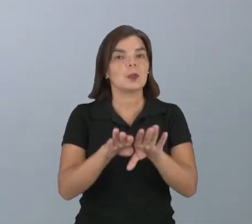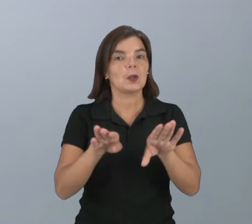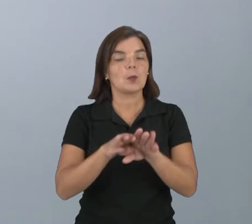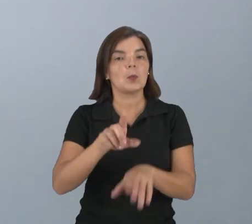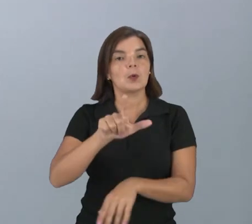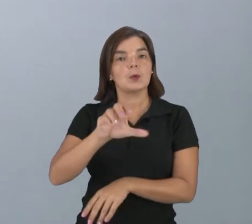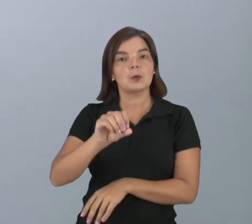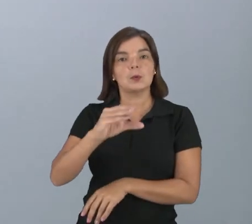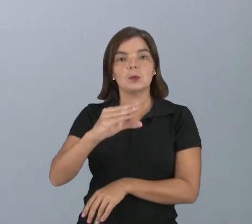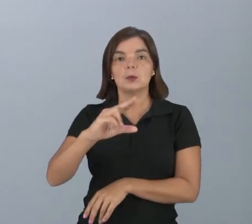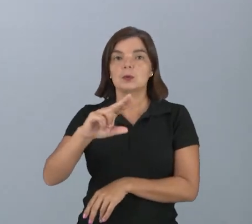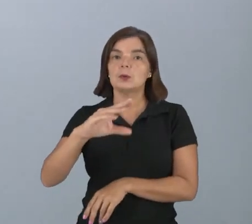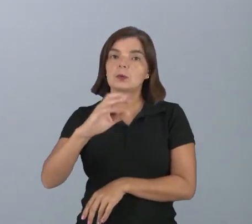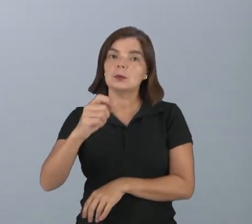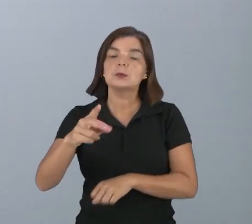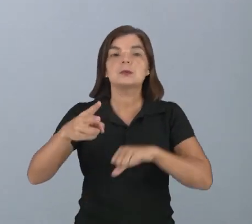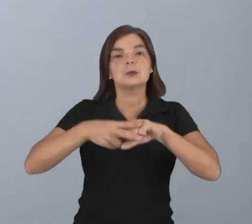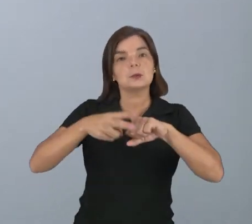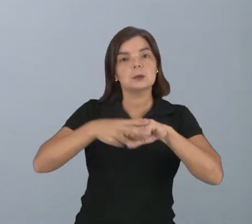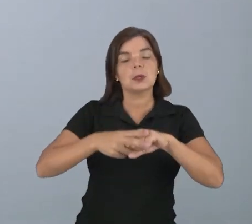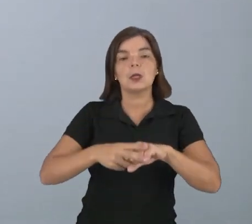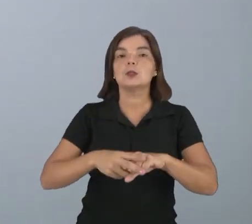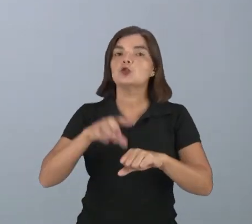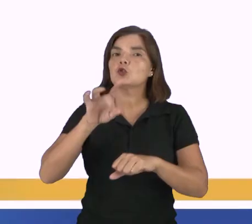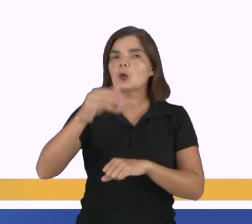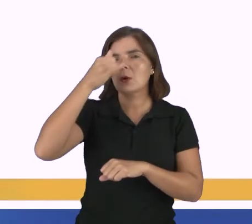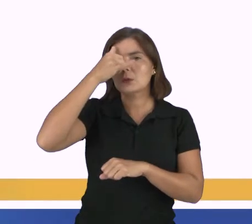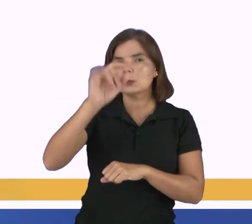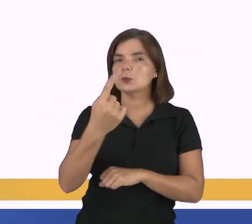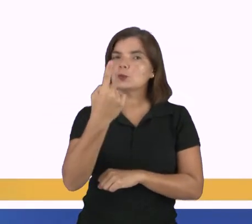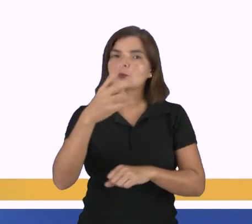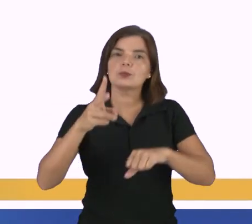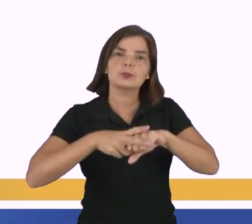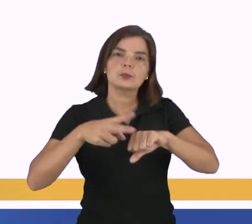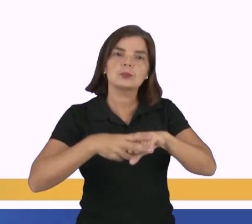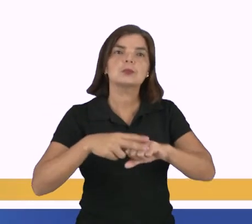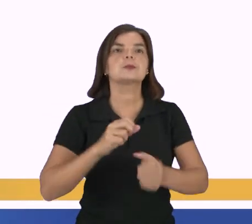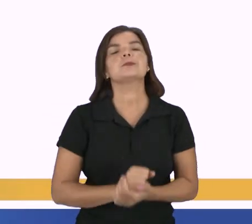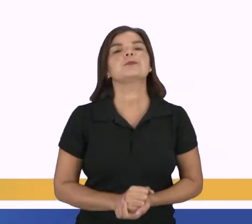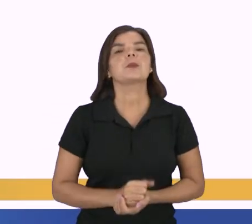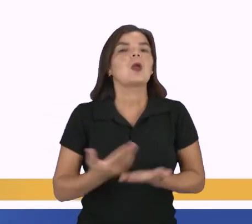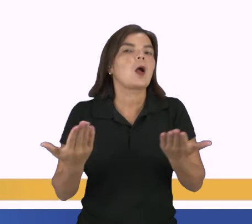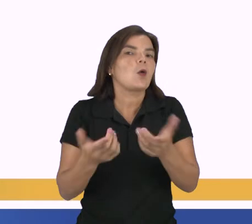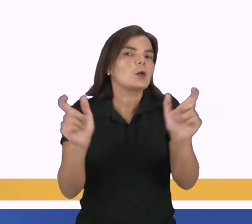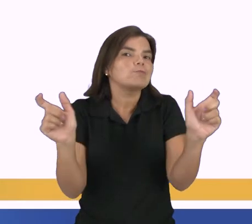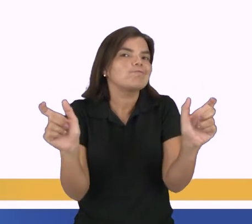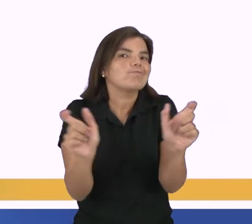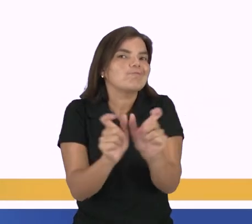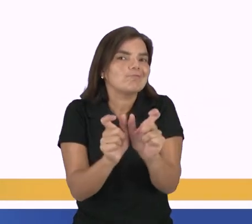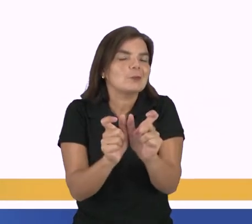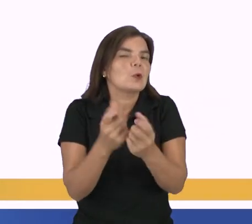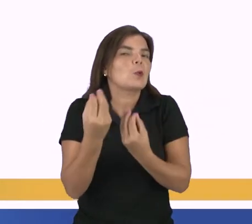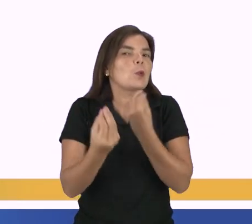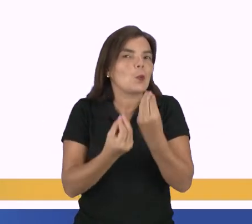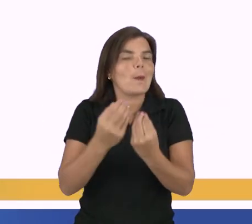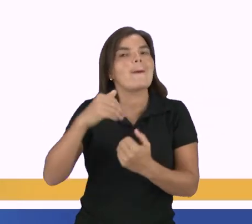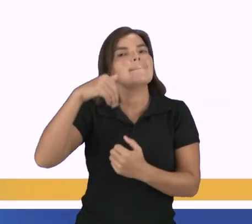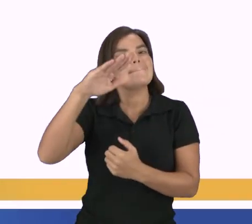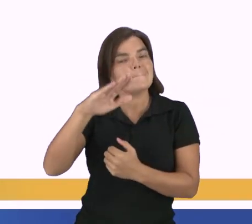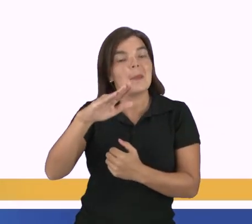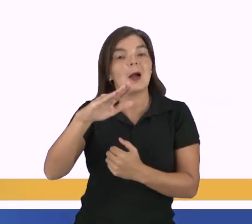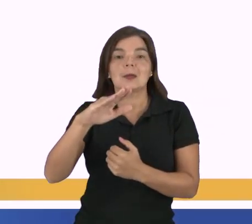apresenta apenas a ideia de um verbo, tá certo? E o período composto? Ele vai conter mais de